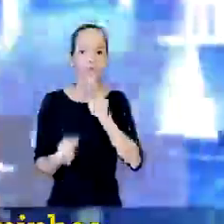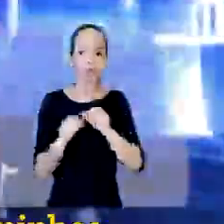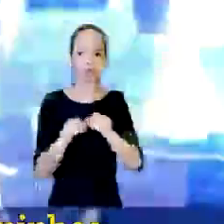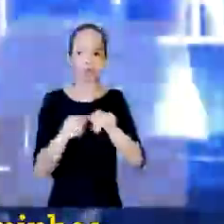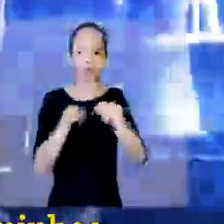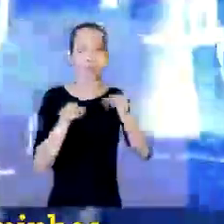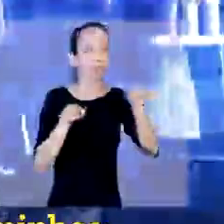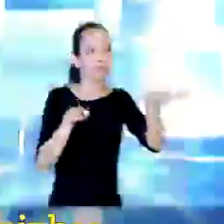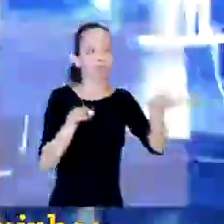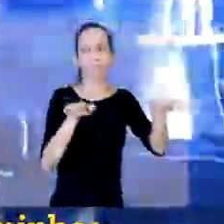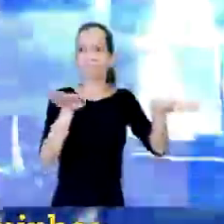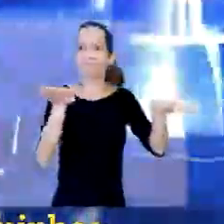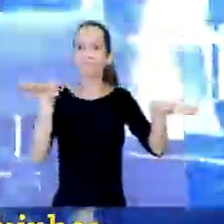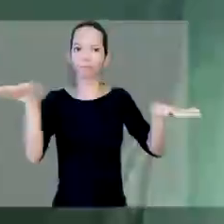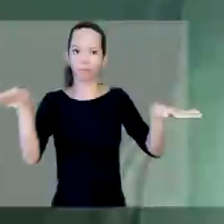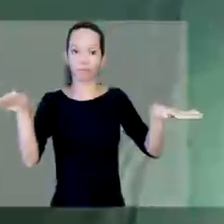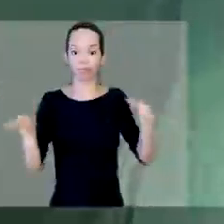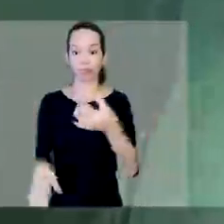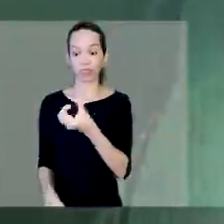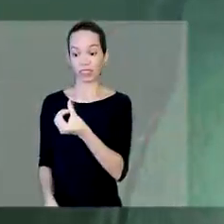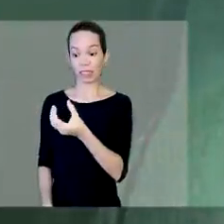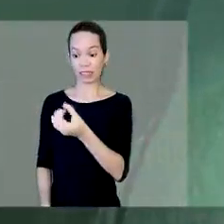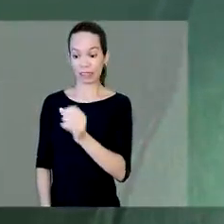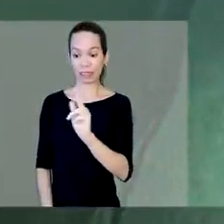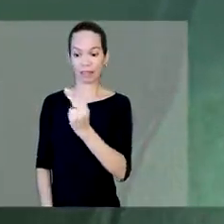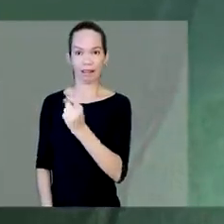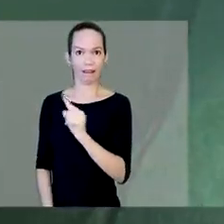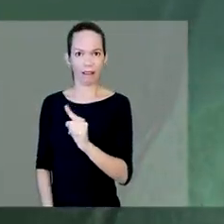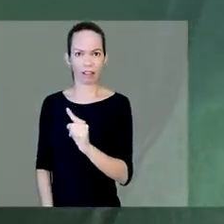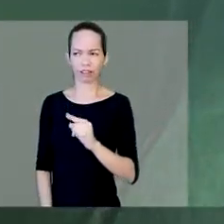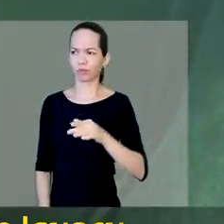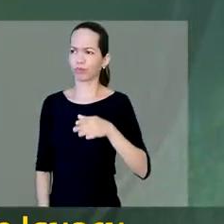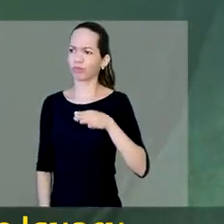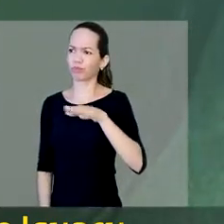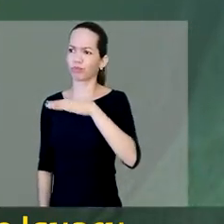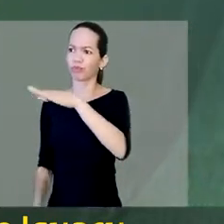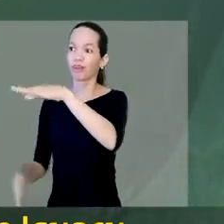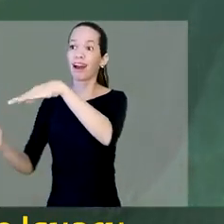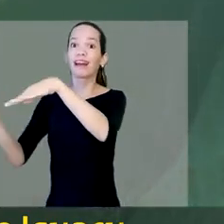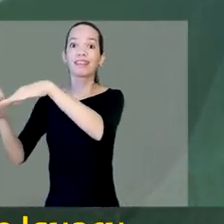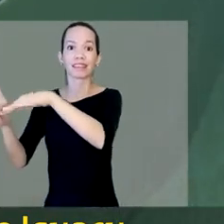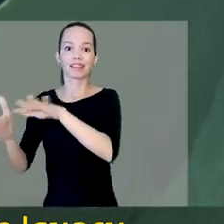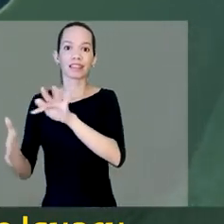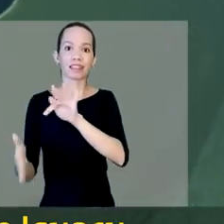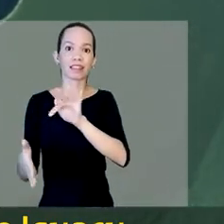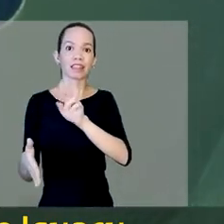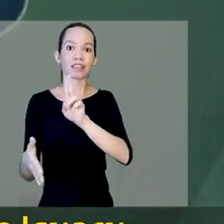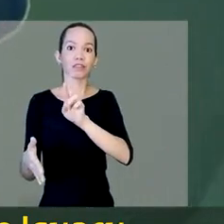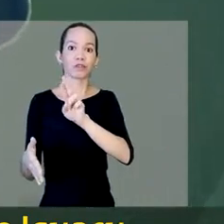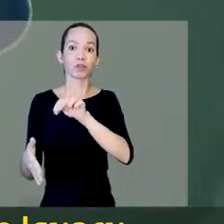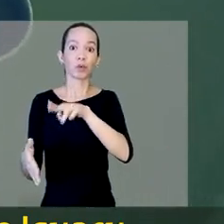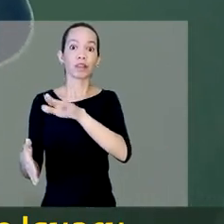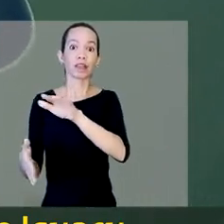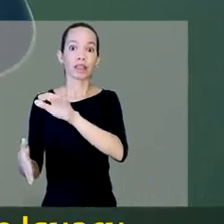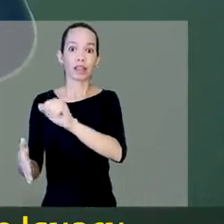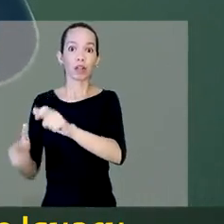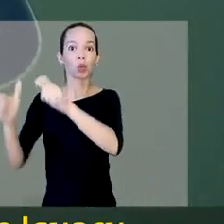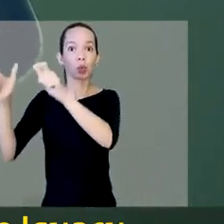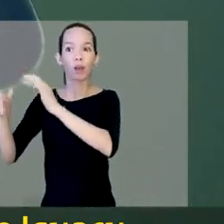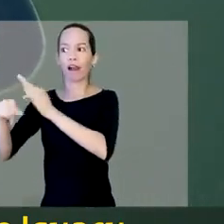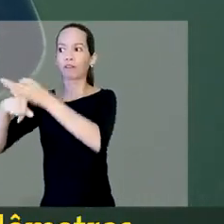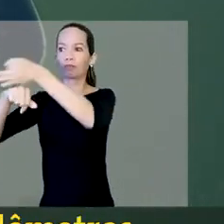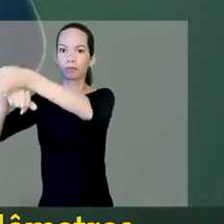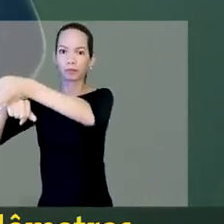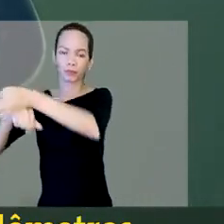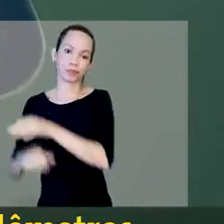gerada segue por dois caminhos. A energia gerada em 60 Hz segue direto até a subestação de Furnas, em Foz do